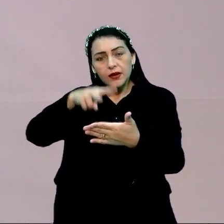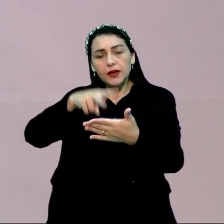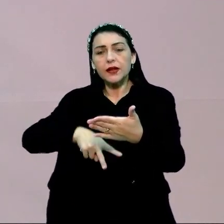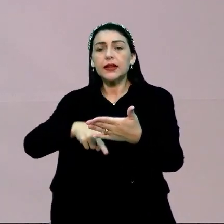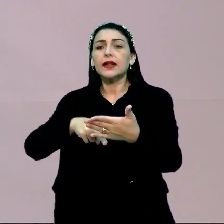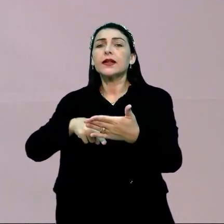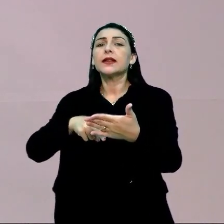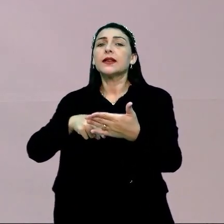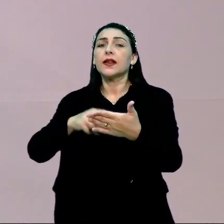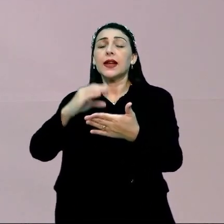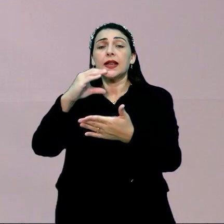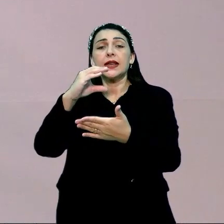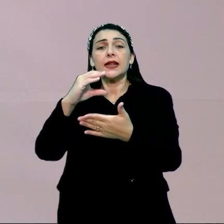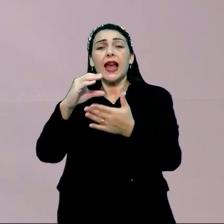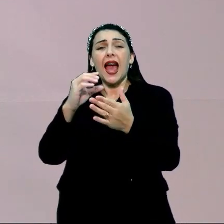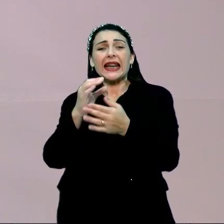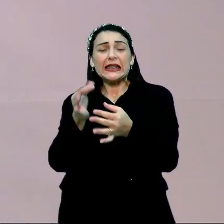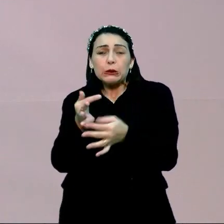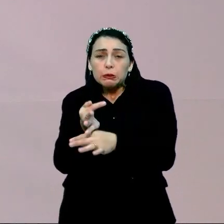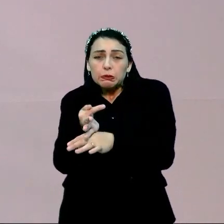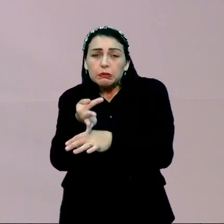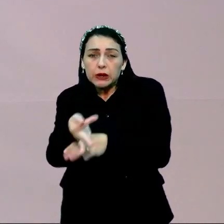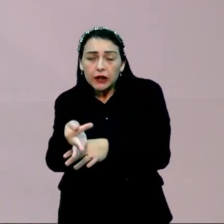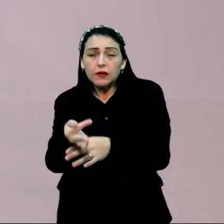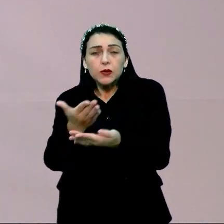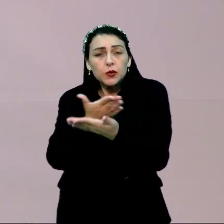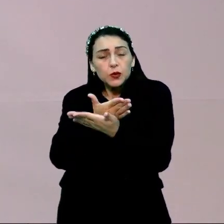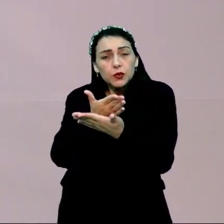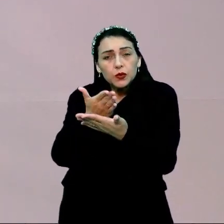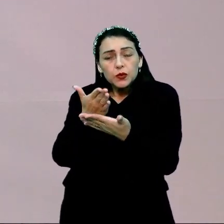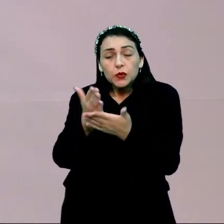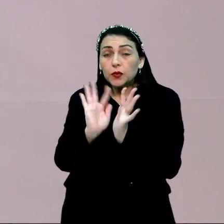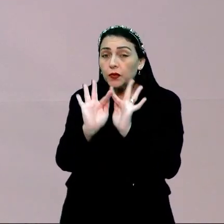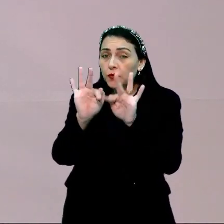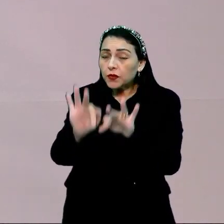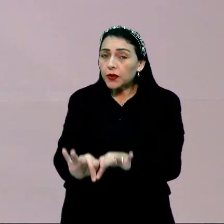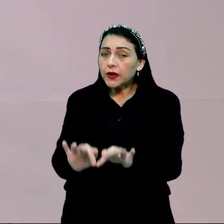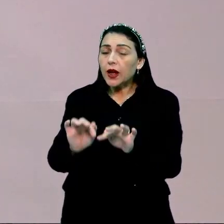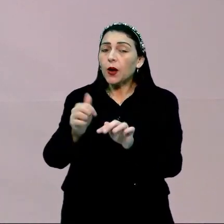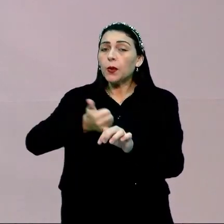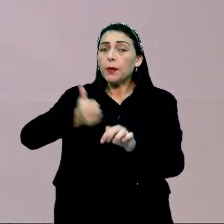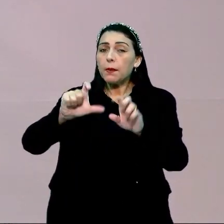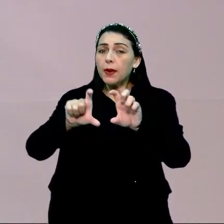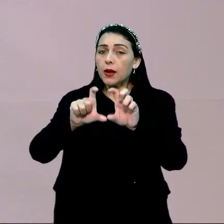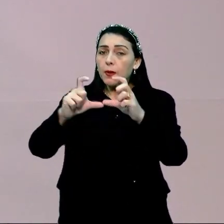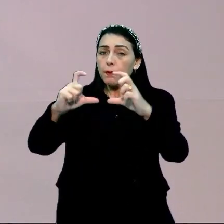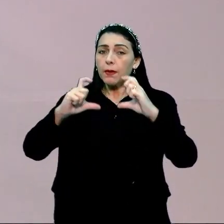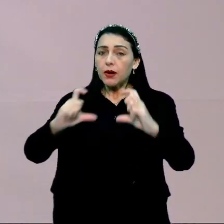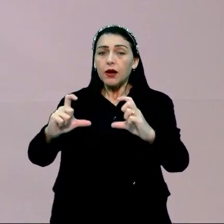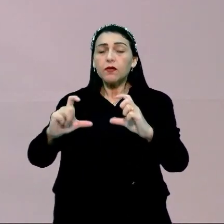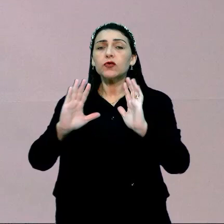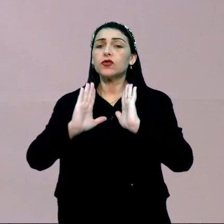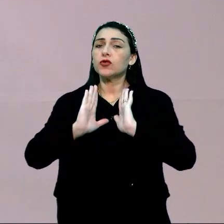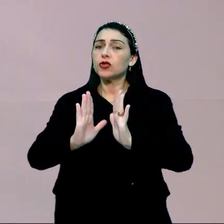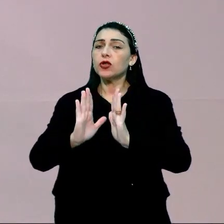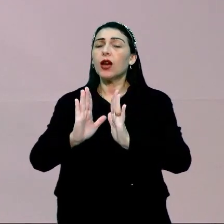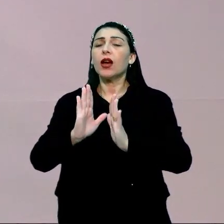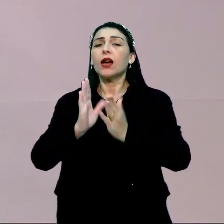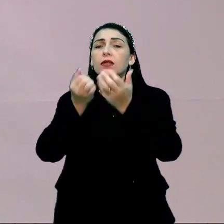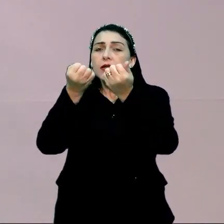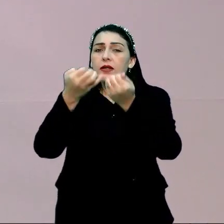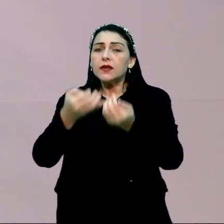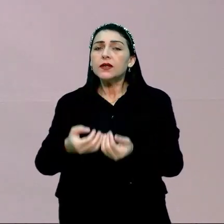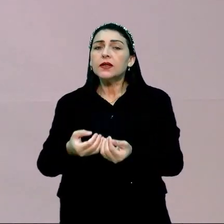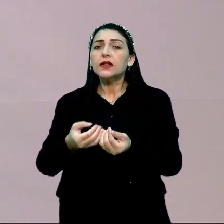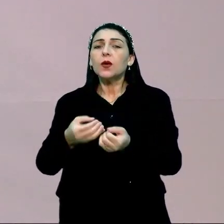intervenção que vem lá citadinha de forma bem breve no início, aliás, no final do primeiro parágrafo, eu já vou dando uma ideia do que eu